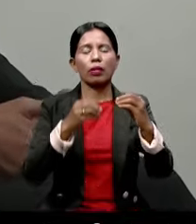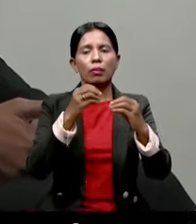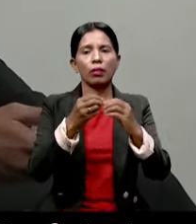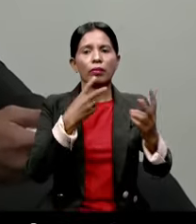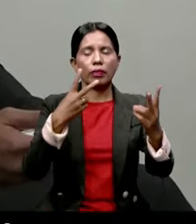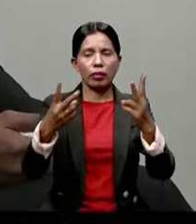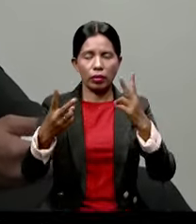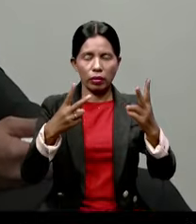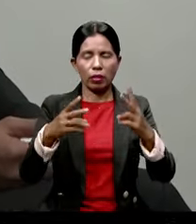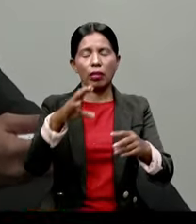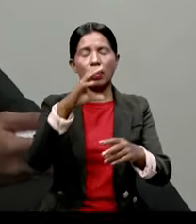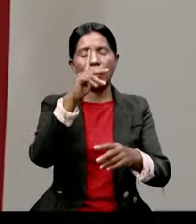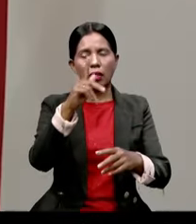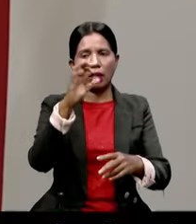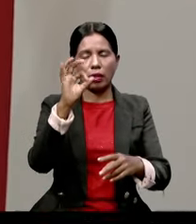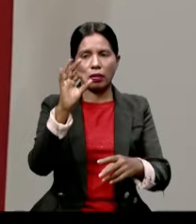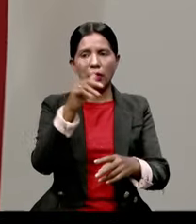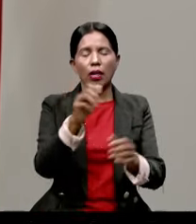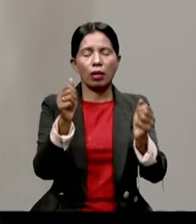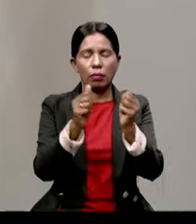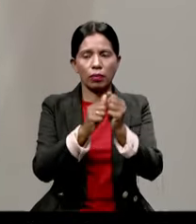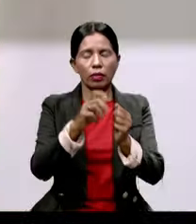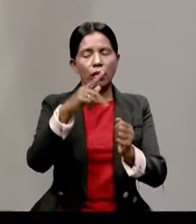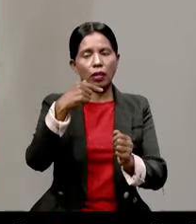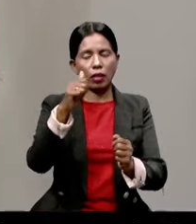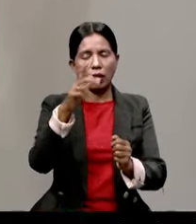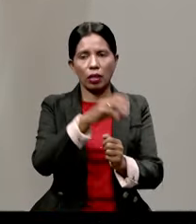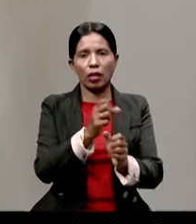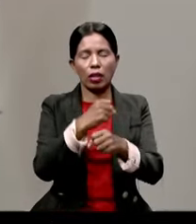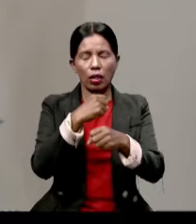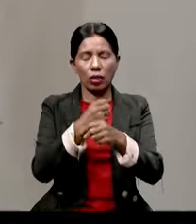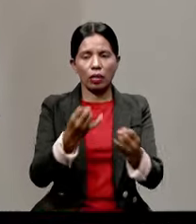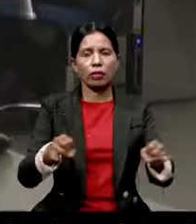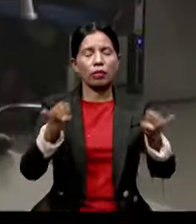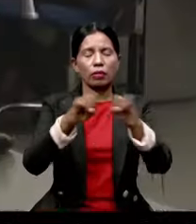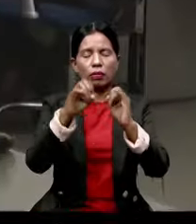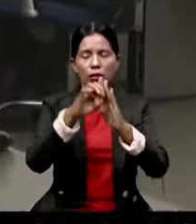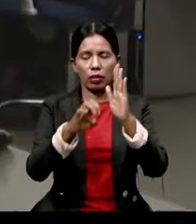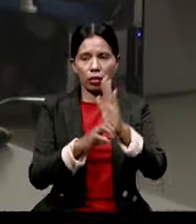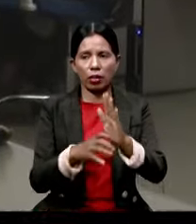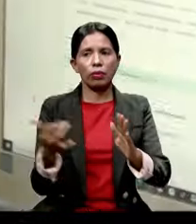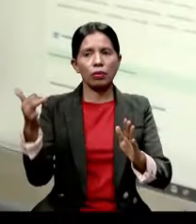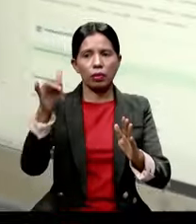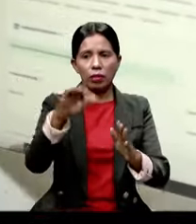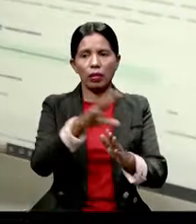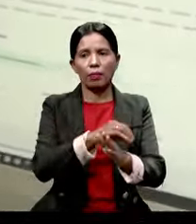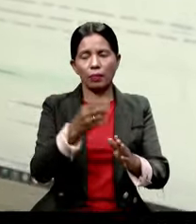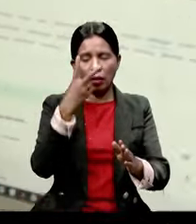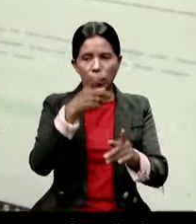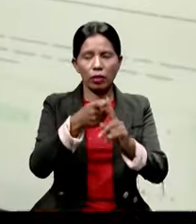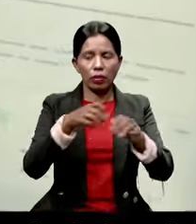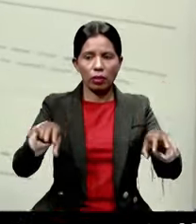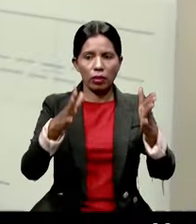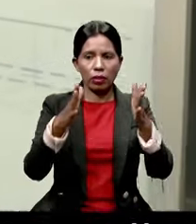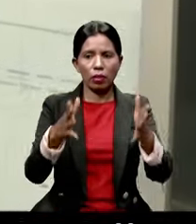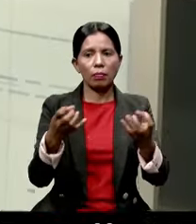na Comissão de Função Pública, a Motococac, no IZ, a instituição no Estado Sira durante, né, notamos funcionário Barak,